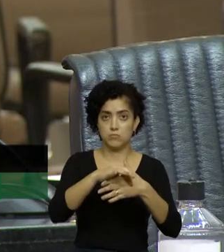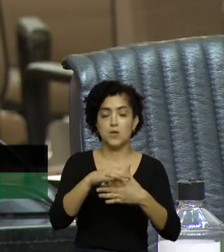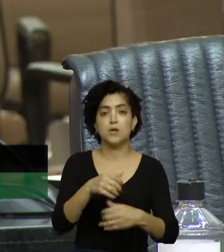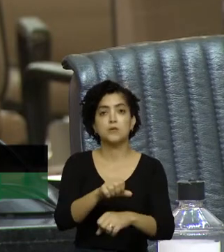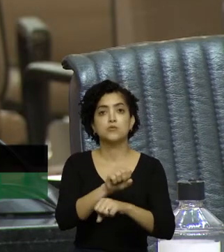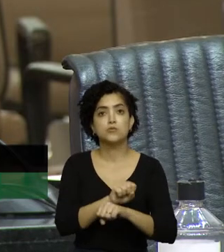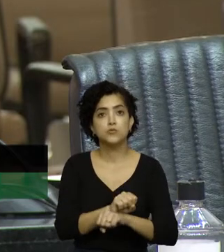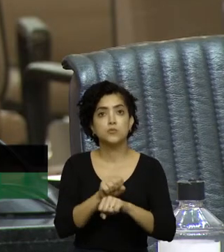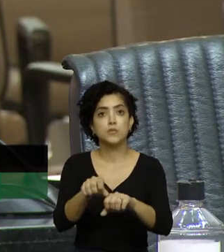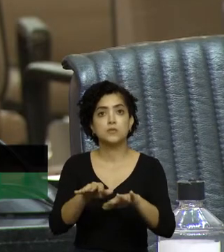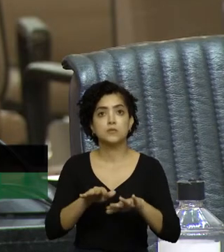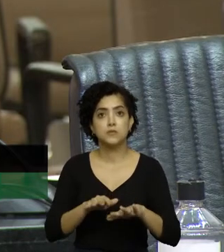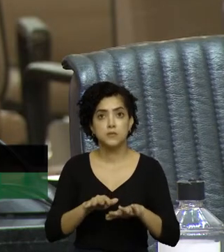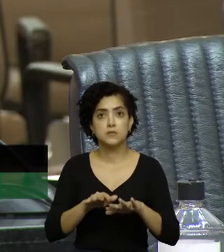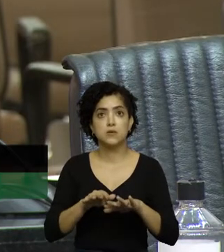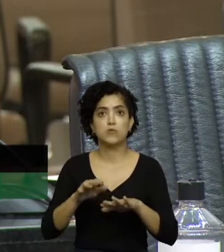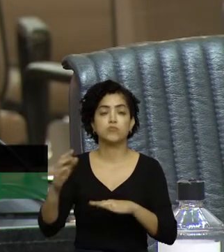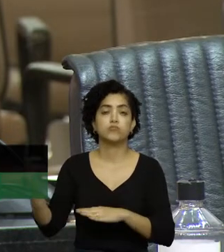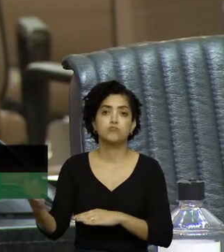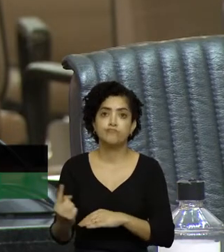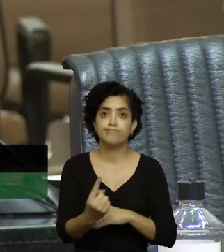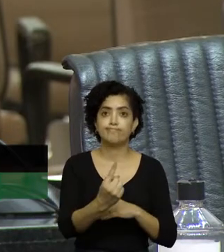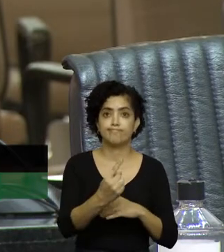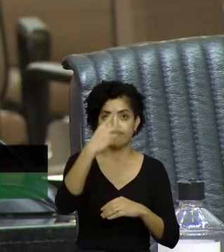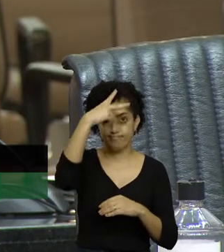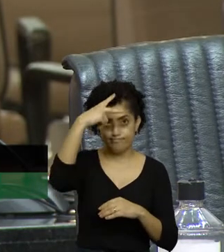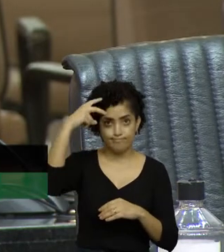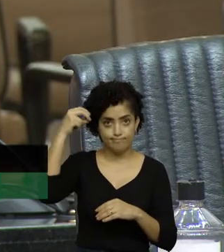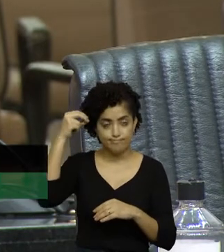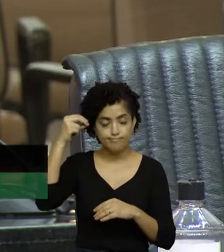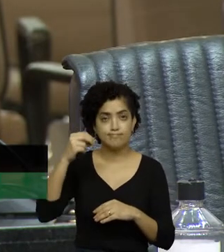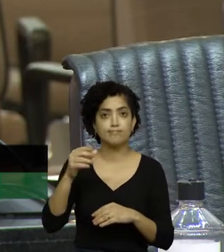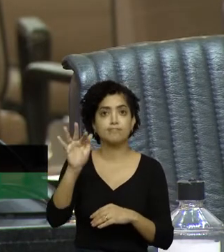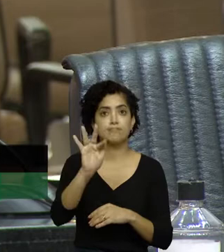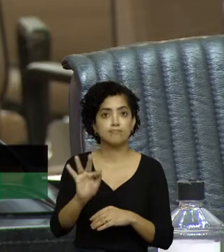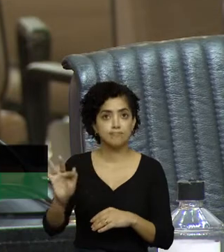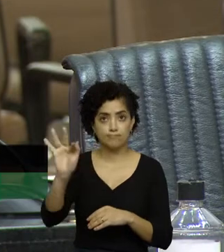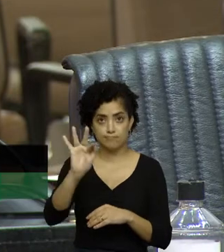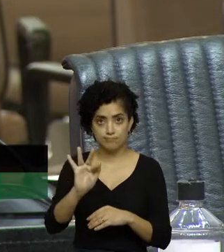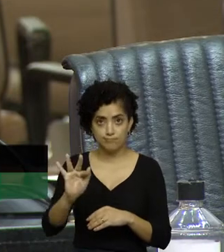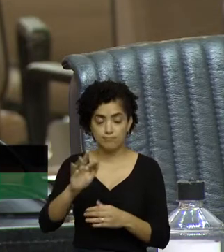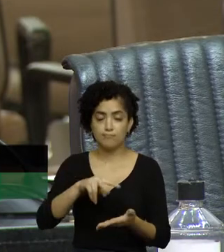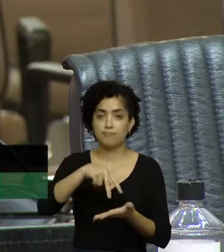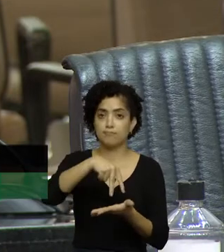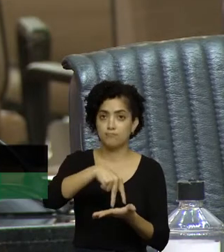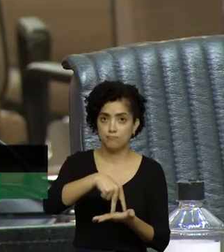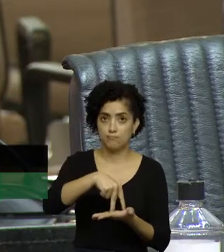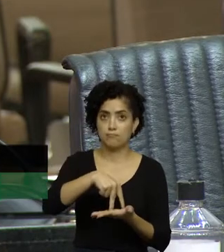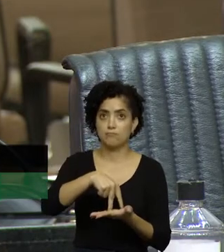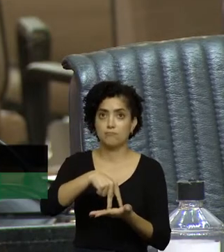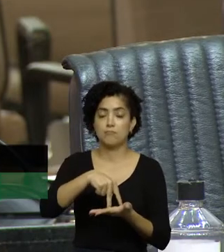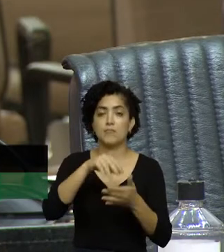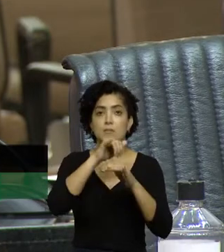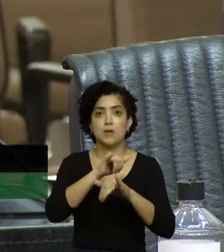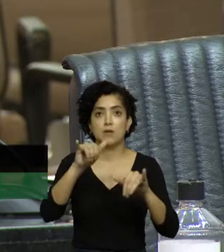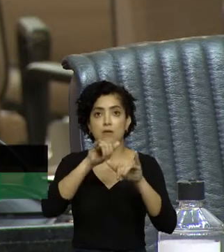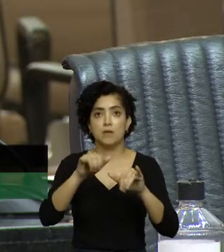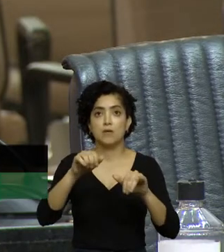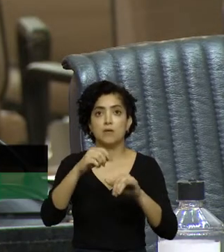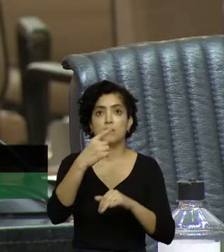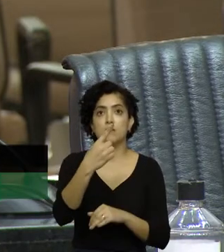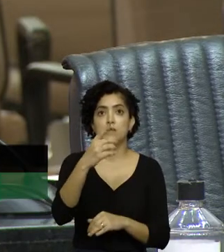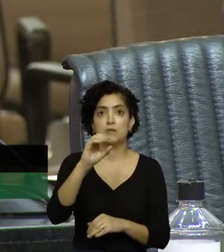que o excelentíssimo senhor prefeito do município de Forquilinha, José Cláudio Gonçalves, fizesse uso da palavra para divulgar a 10ª